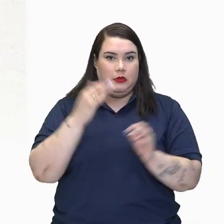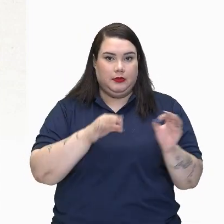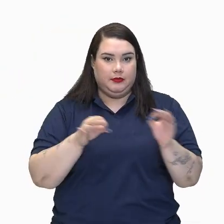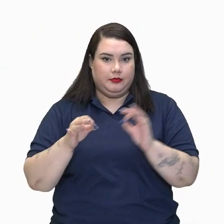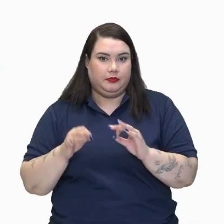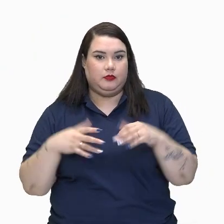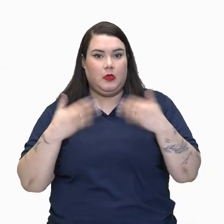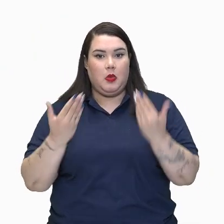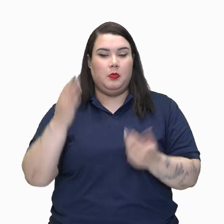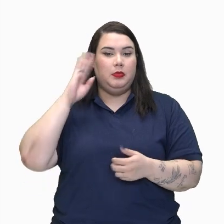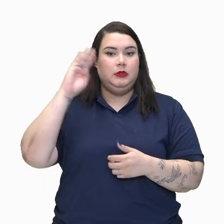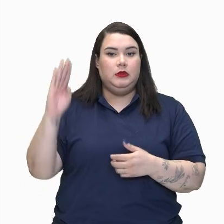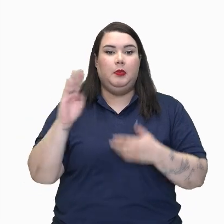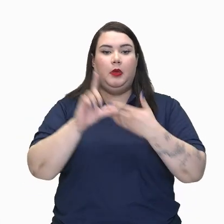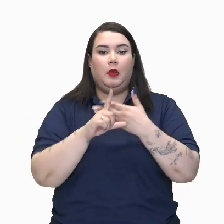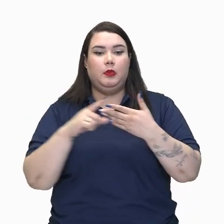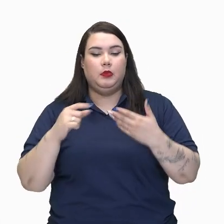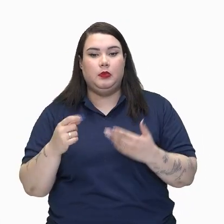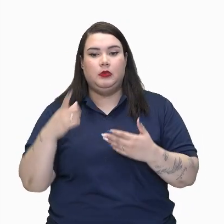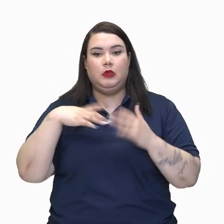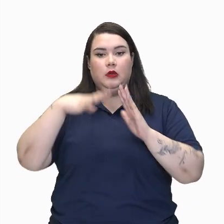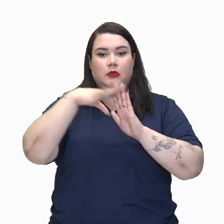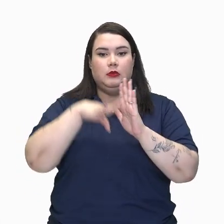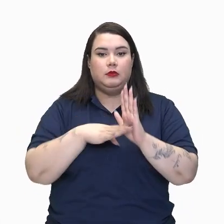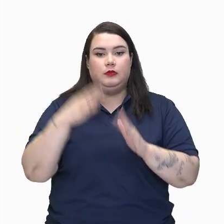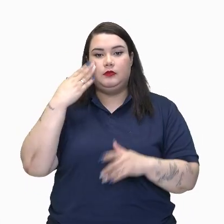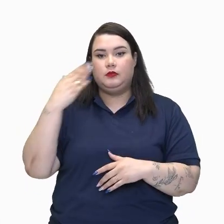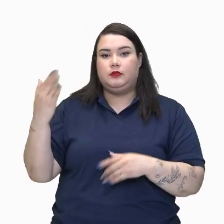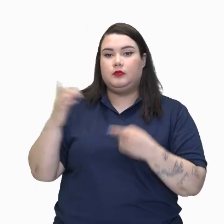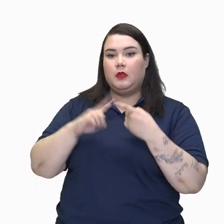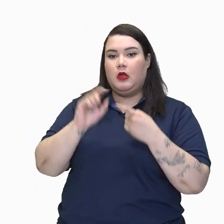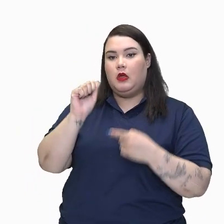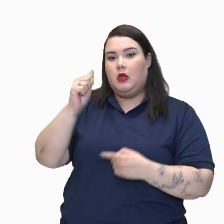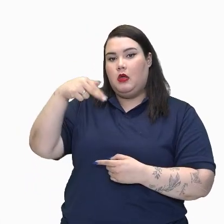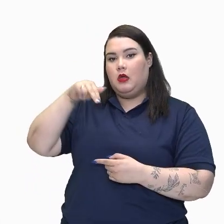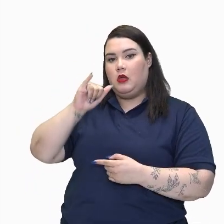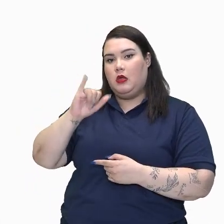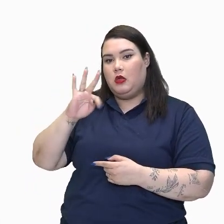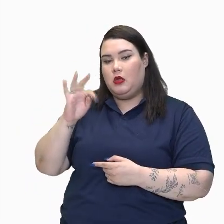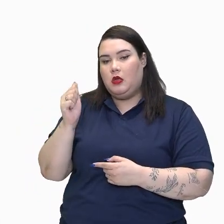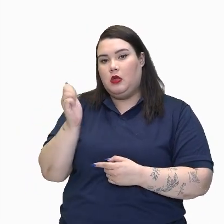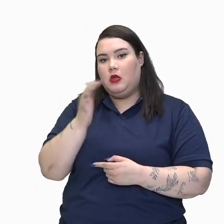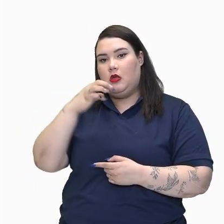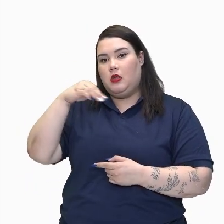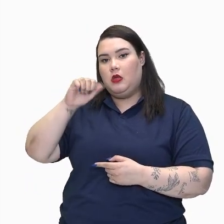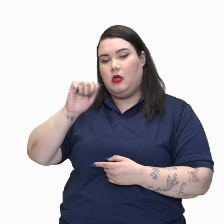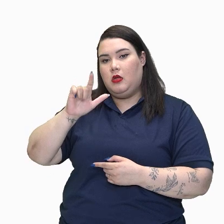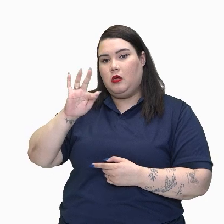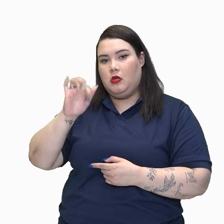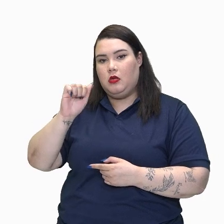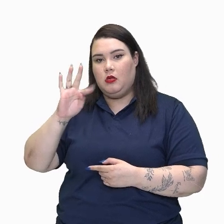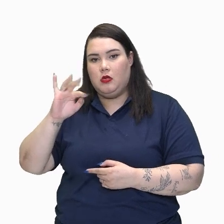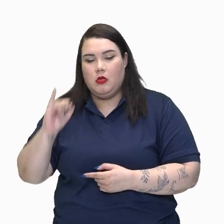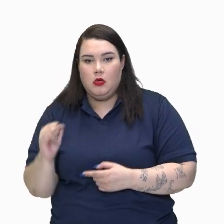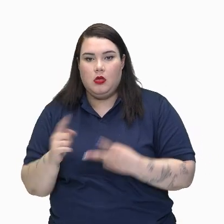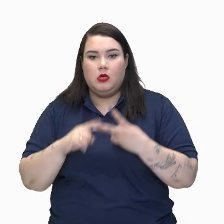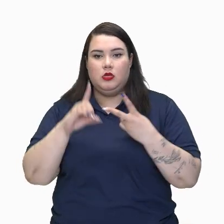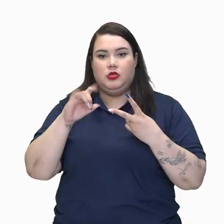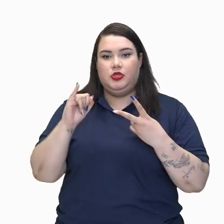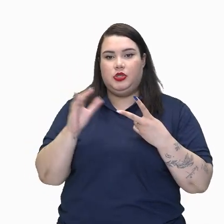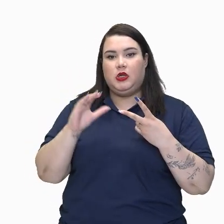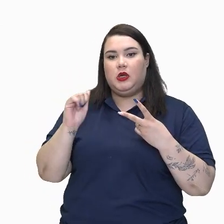nossos principais artistas, a gente tem aí na pintura a Anita Malfatti, nós temos o Di Cavalcanti,